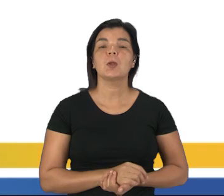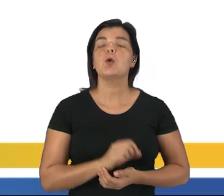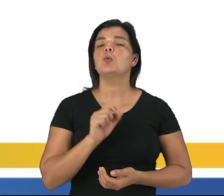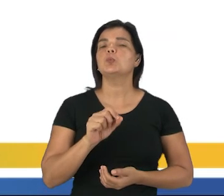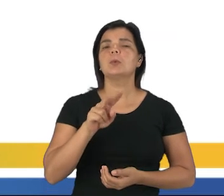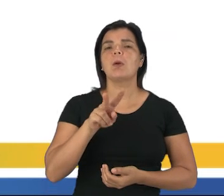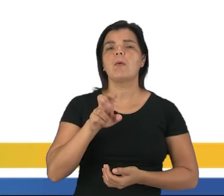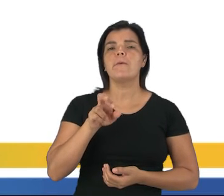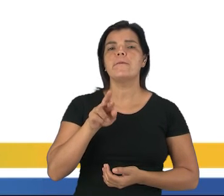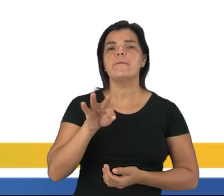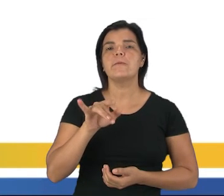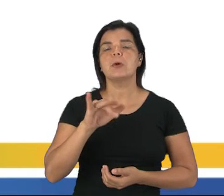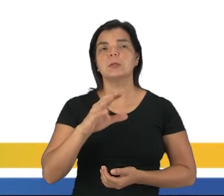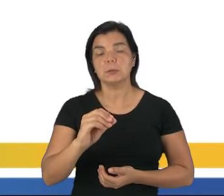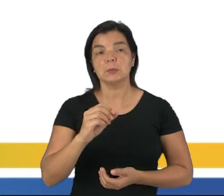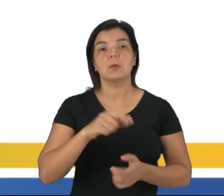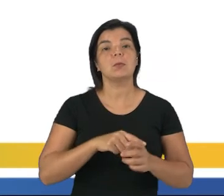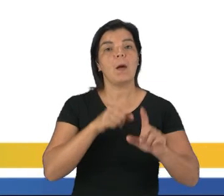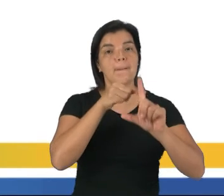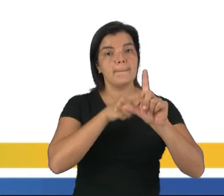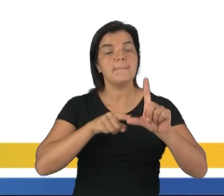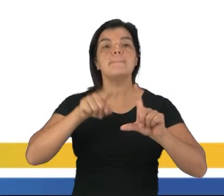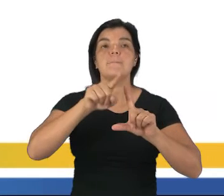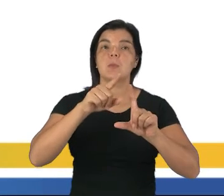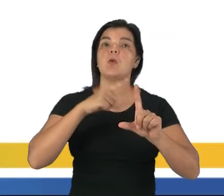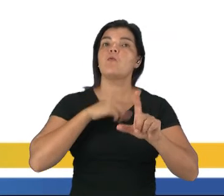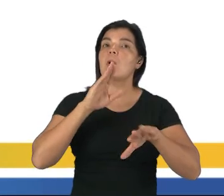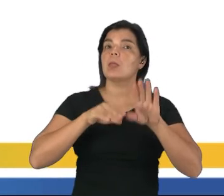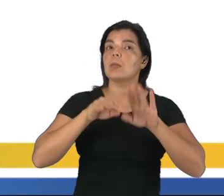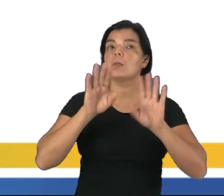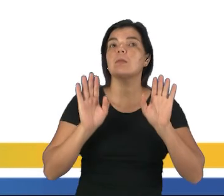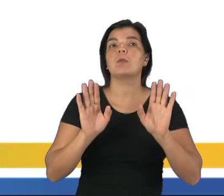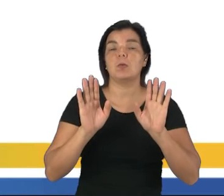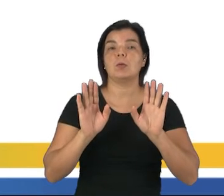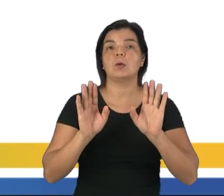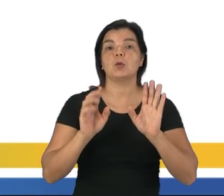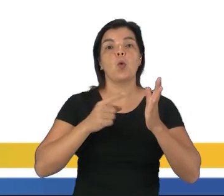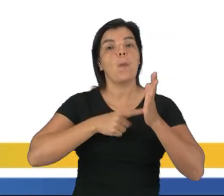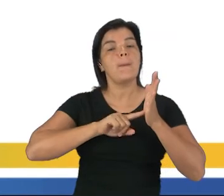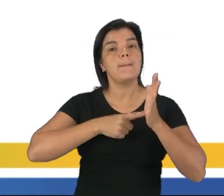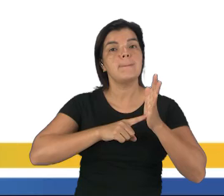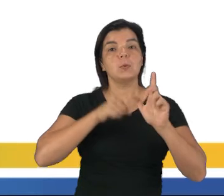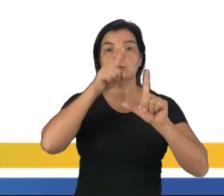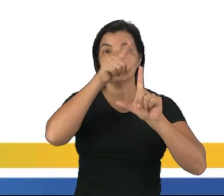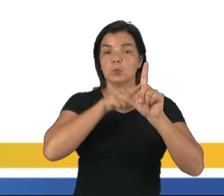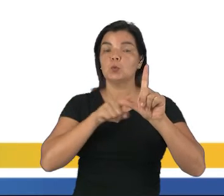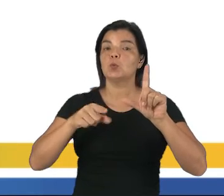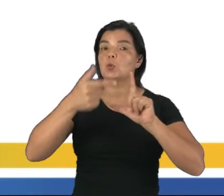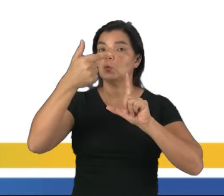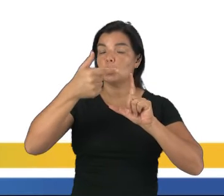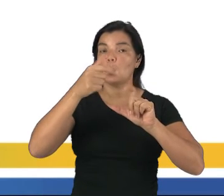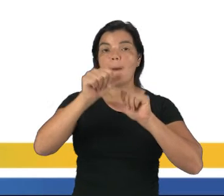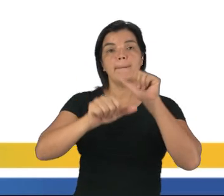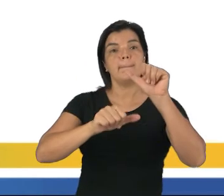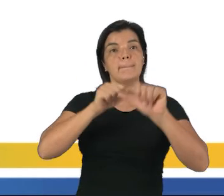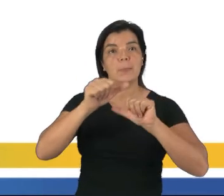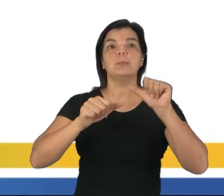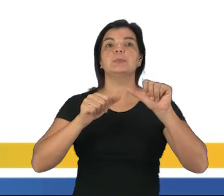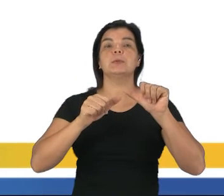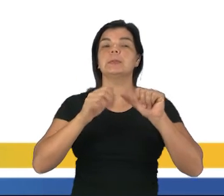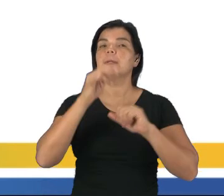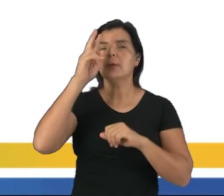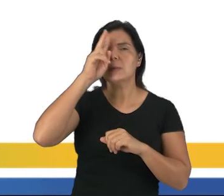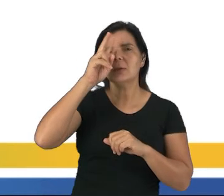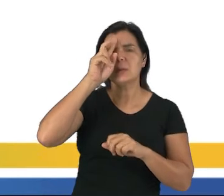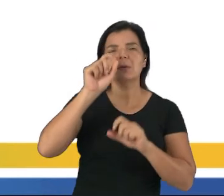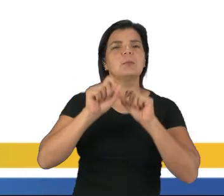O vértice, no vértice da parábola, ele vai corresponder ao ponto em que o gráfico de uma função do segundo grau muda de sentido. Lembra que